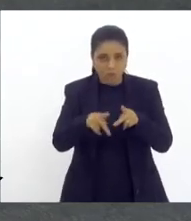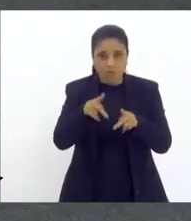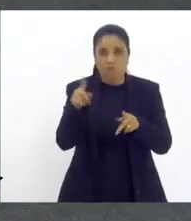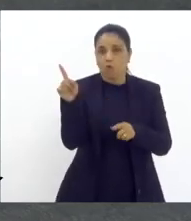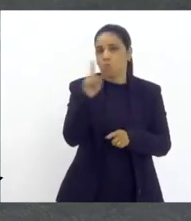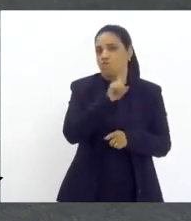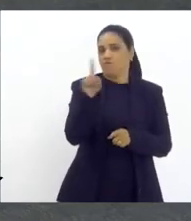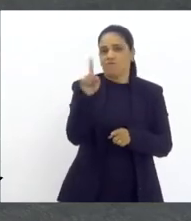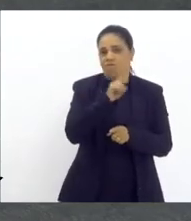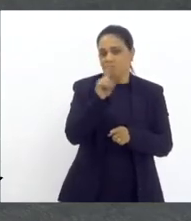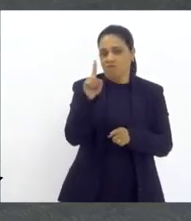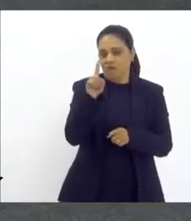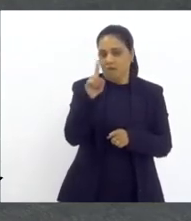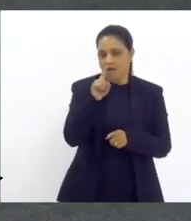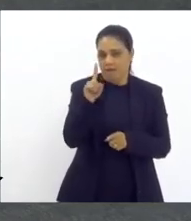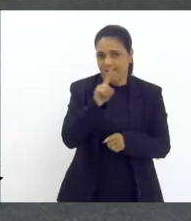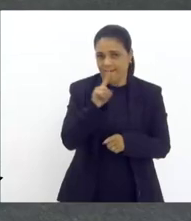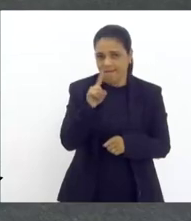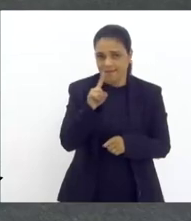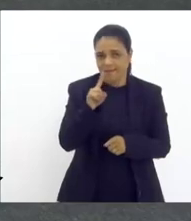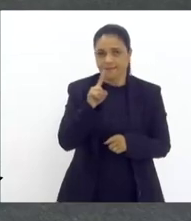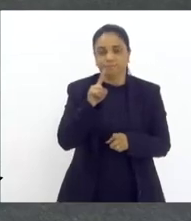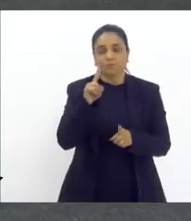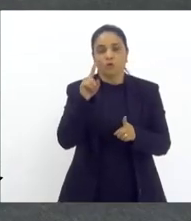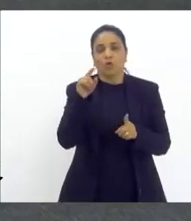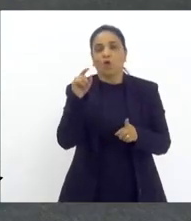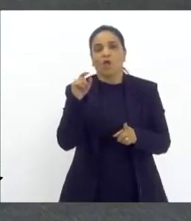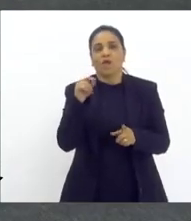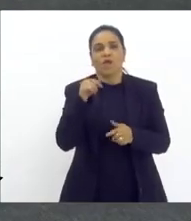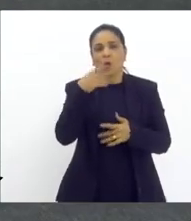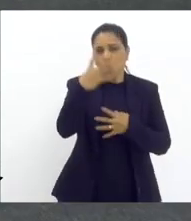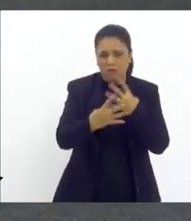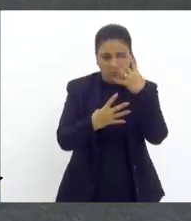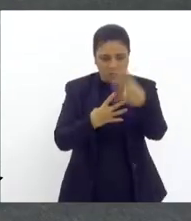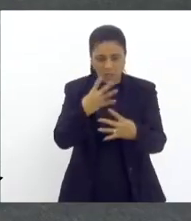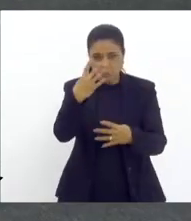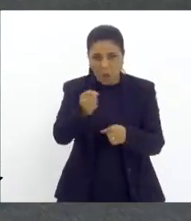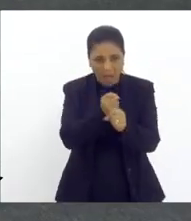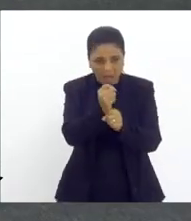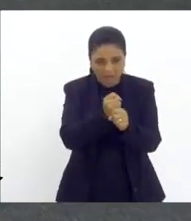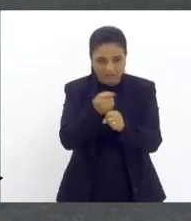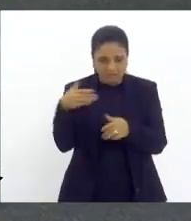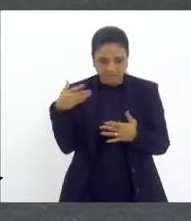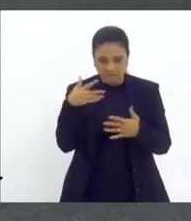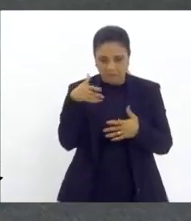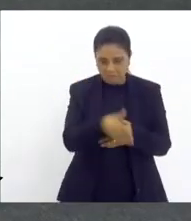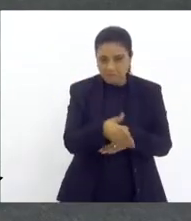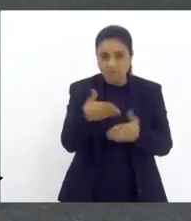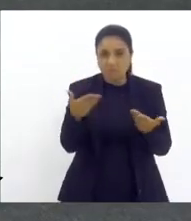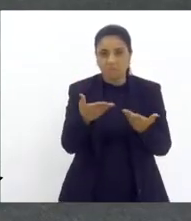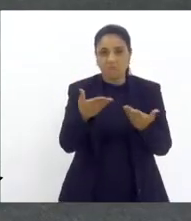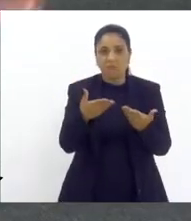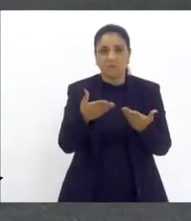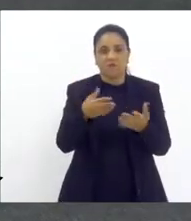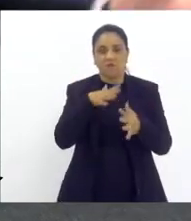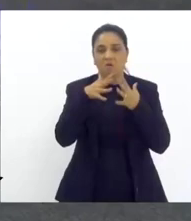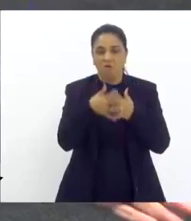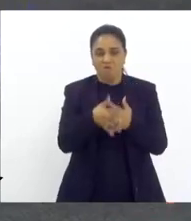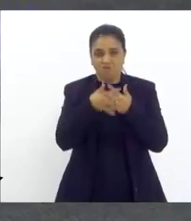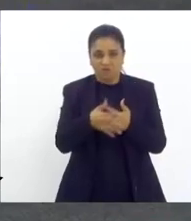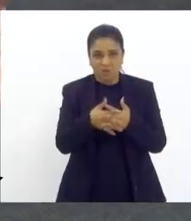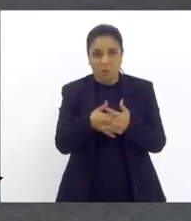covardia Não seja daqueles que aparecem de quatro e quatro anos para fazer baderna no nosso pior momento ou